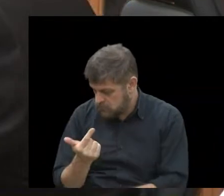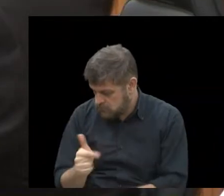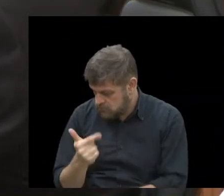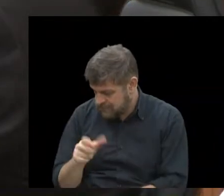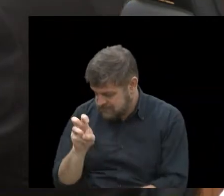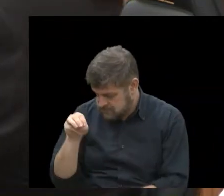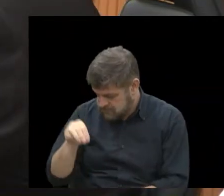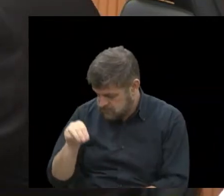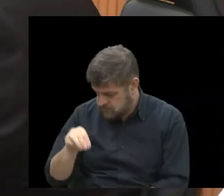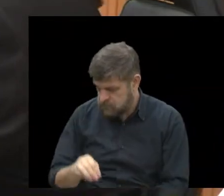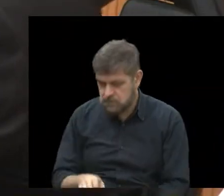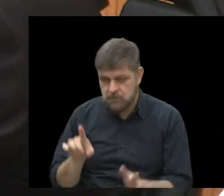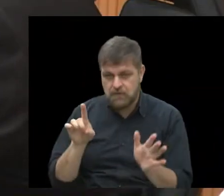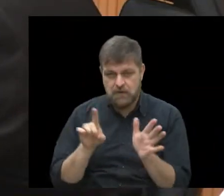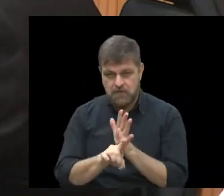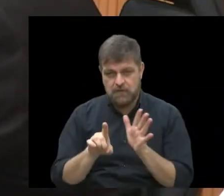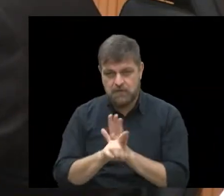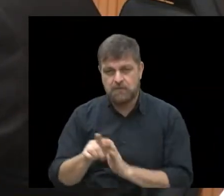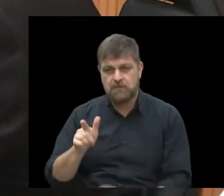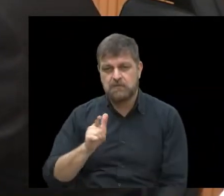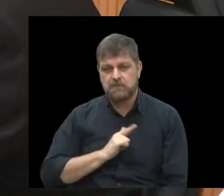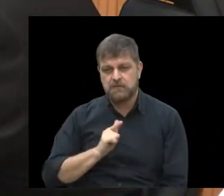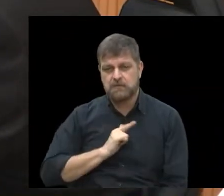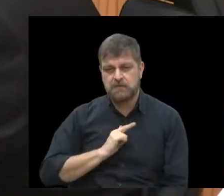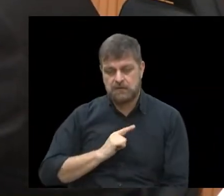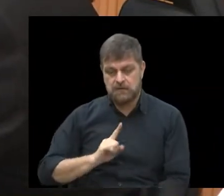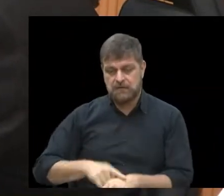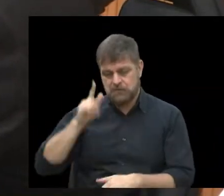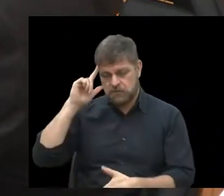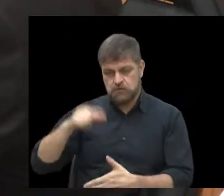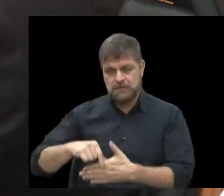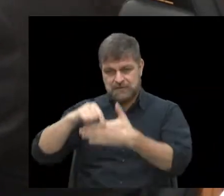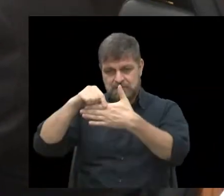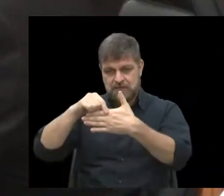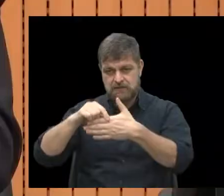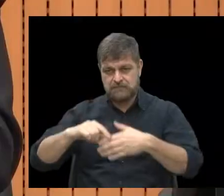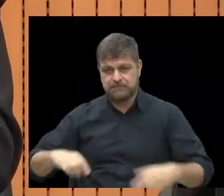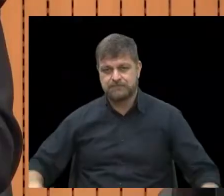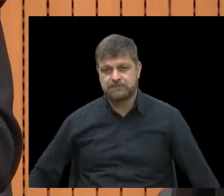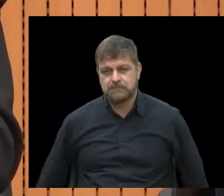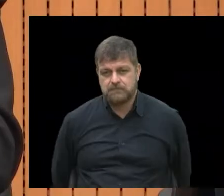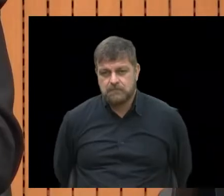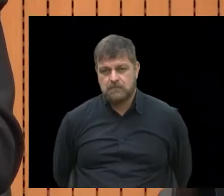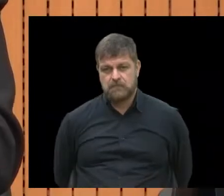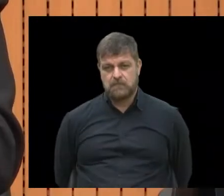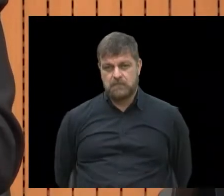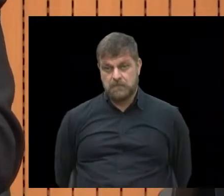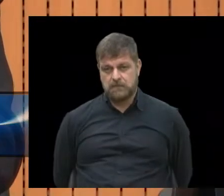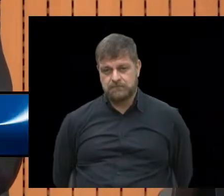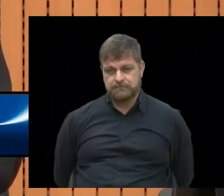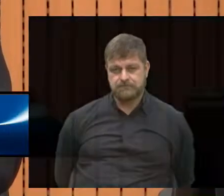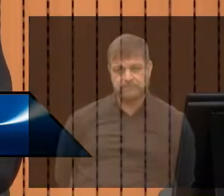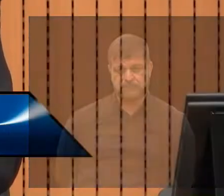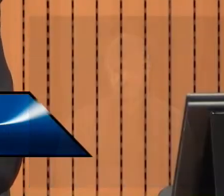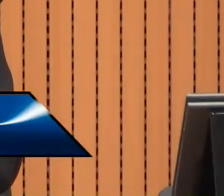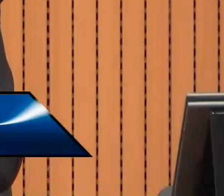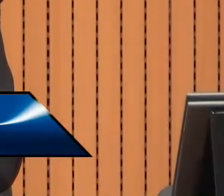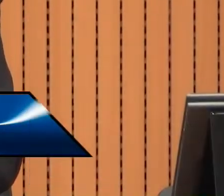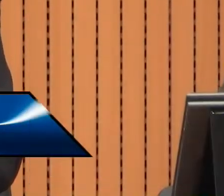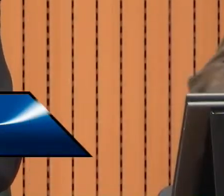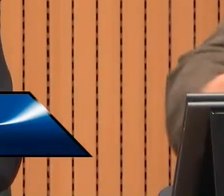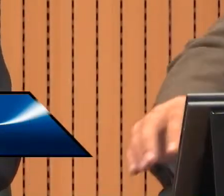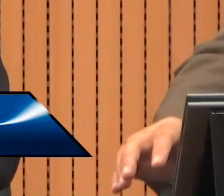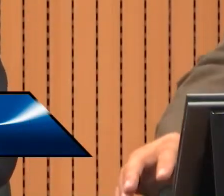pequeno expediente, indago se há tempo de liderança. Tempo de liderança, a vereadora senhorita Mariana